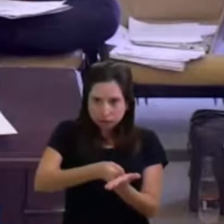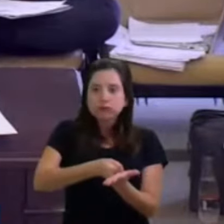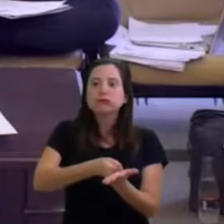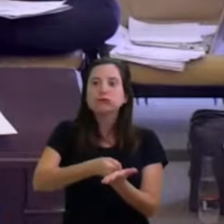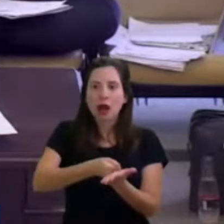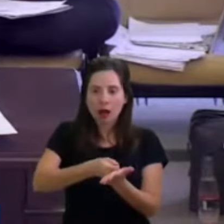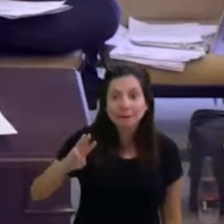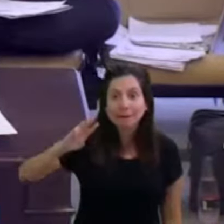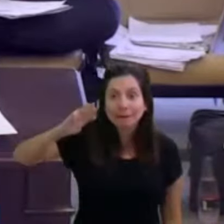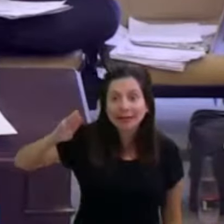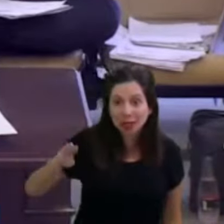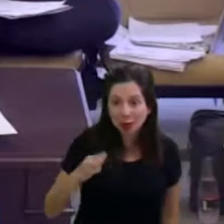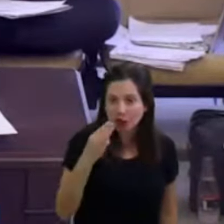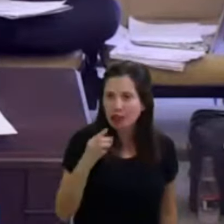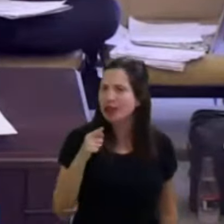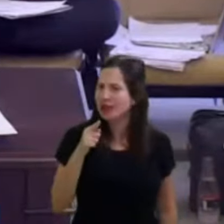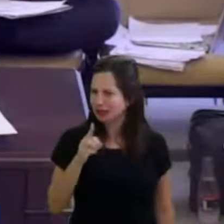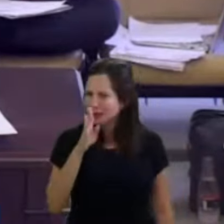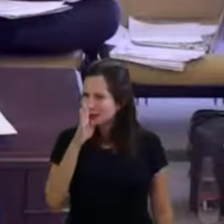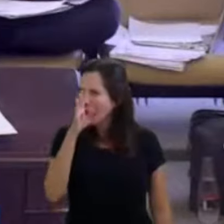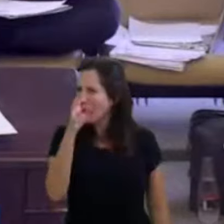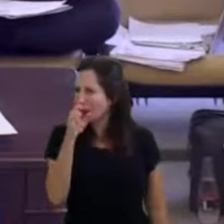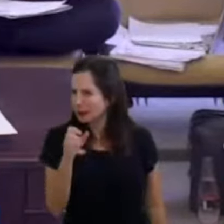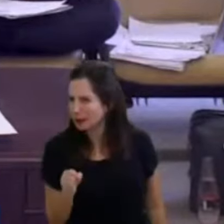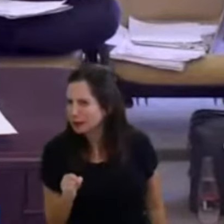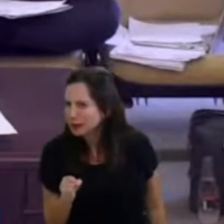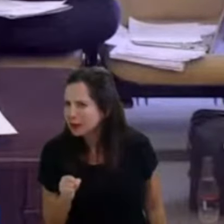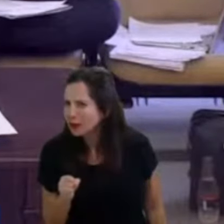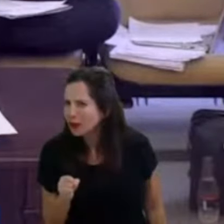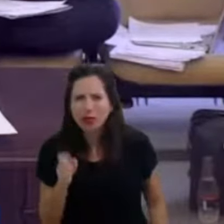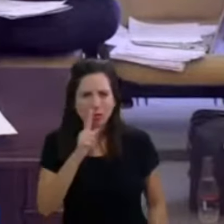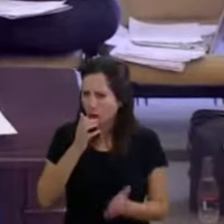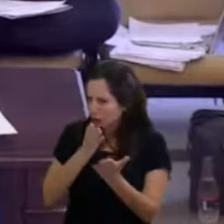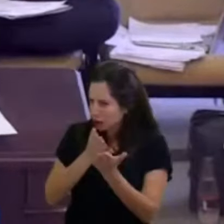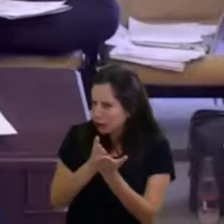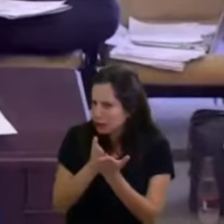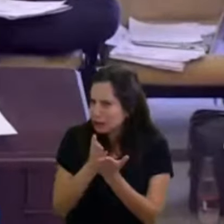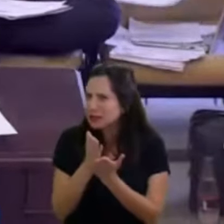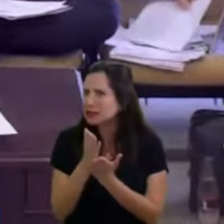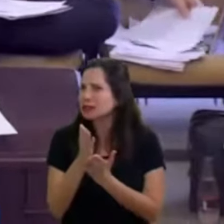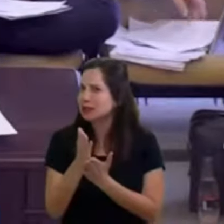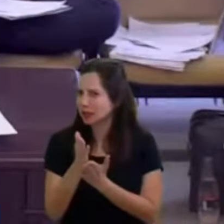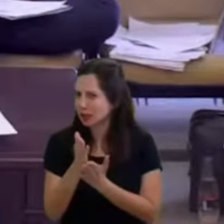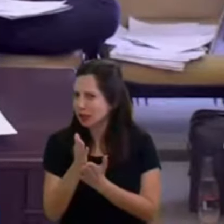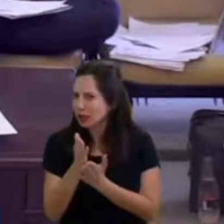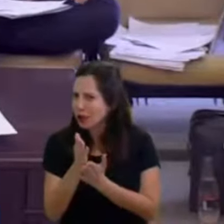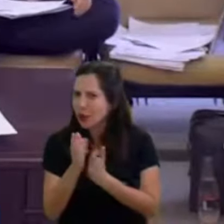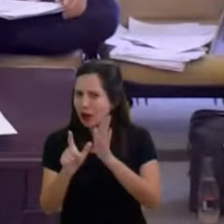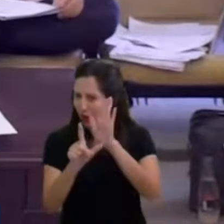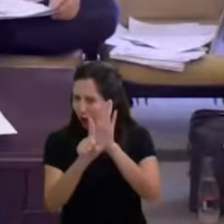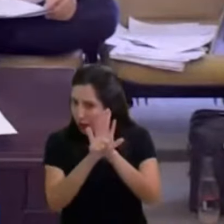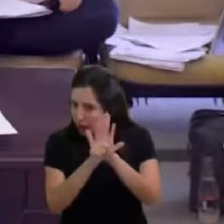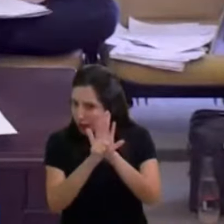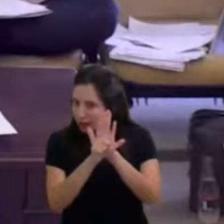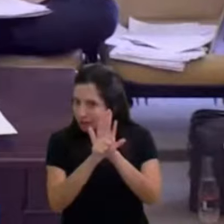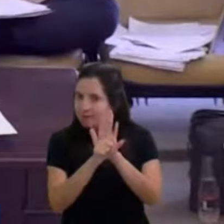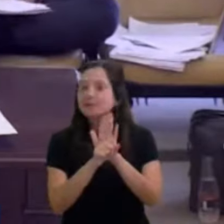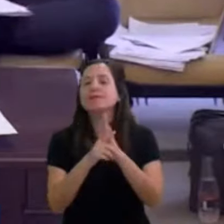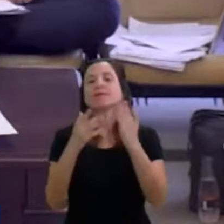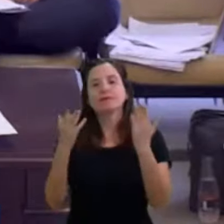uma pré-campanha, se isso violou a isonomia e a paridade de armas. Com devido respeito, violou. Violou muito. E não é a nossa